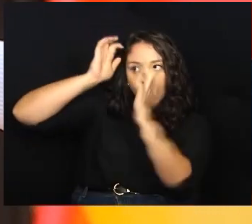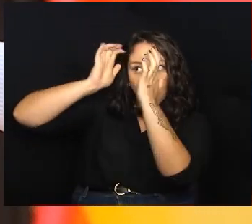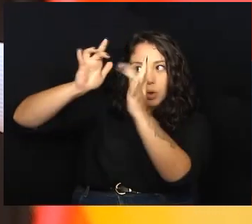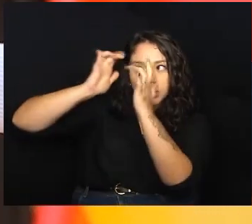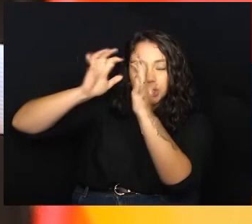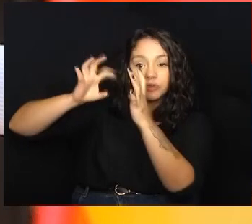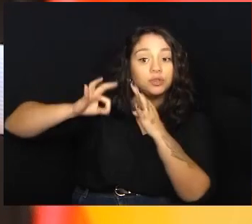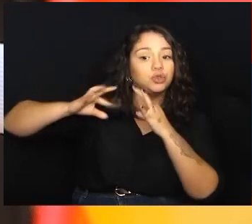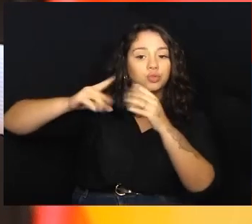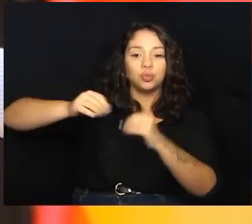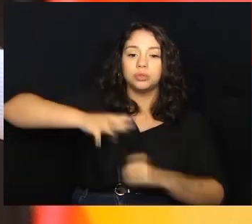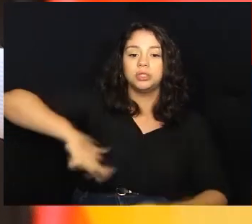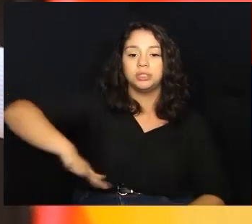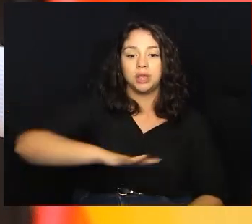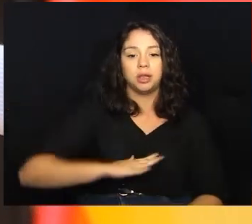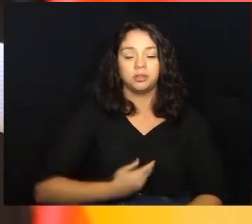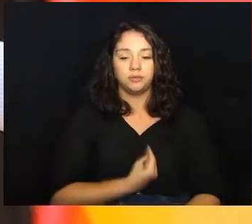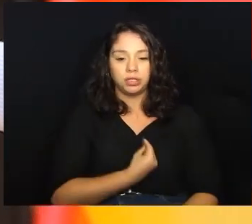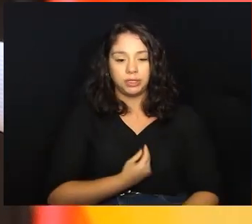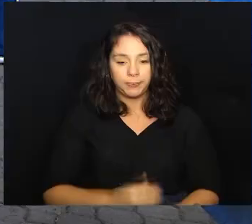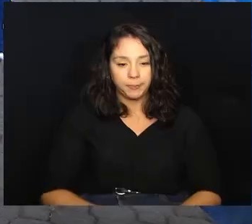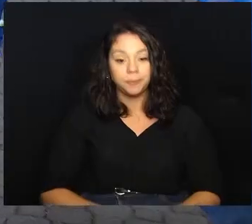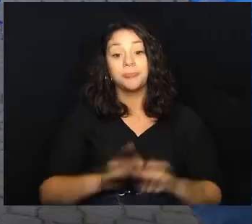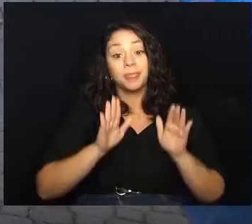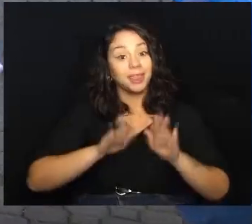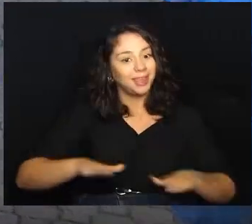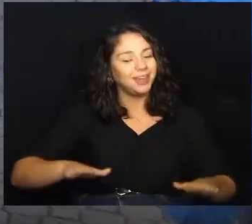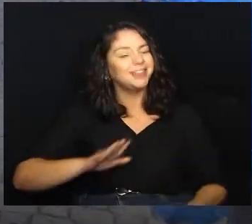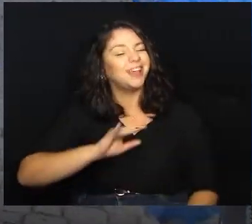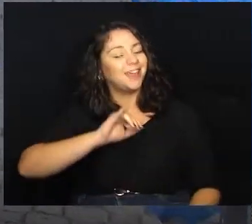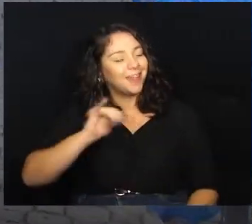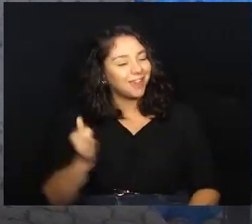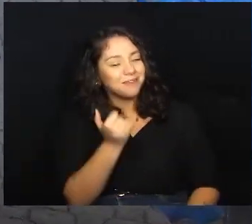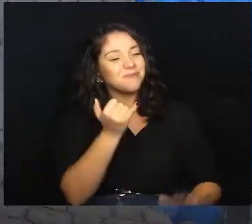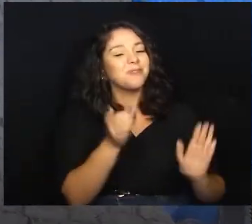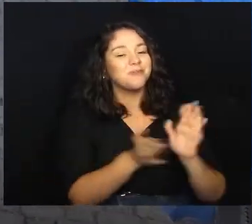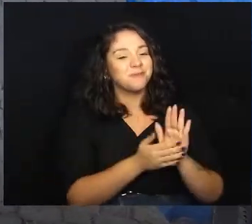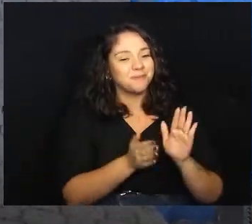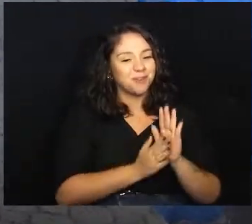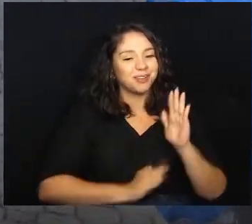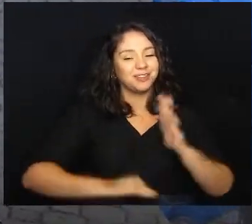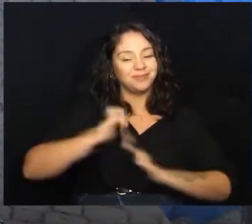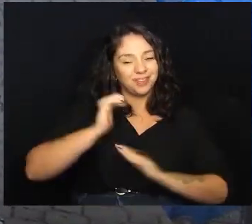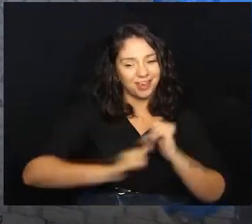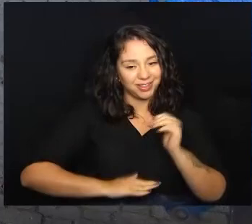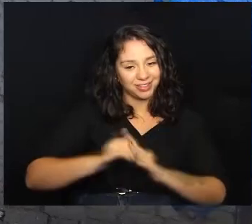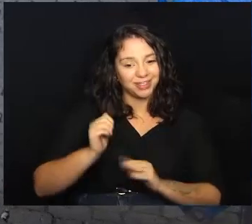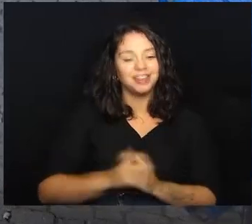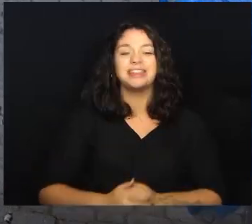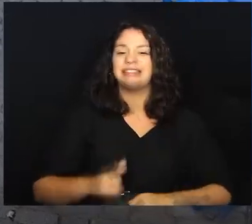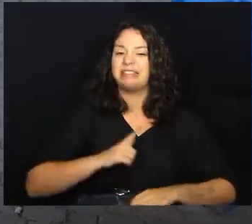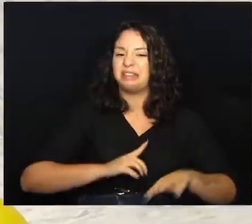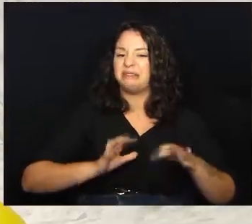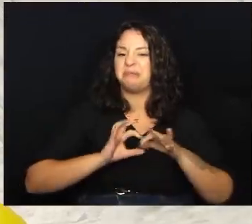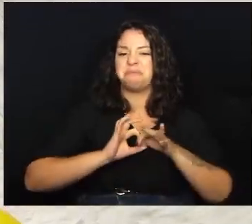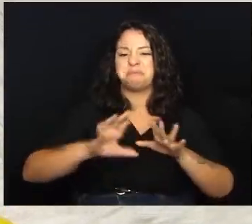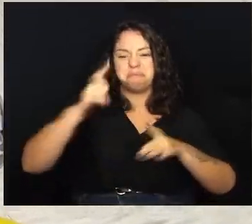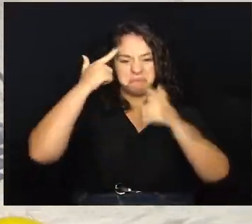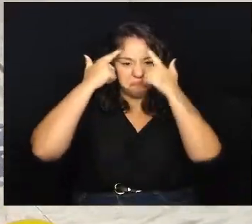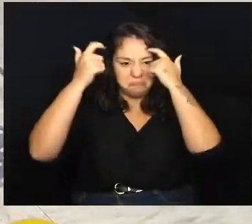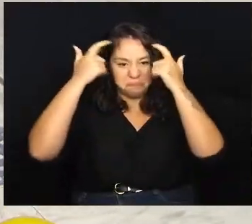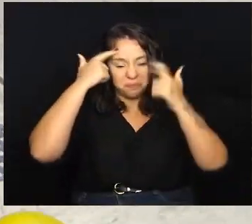desenvolvimento cognitivo, enfim, de todas as áreas. As crianças super aprovaram a proposta da atividade